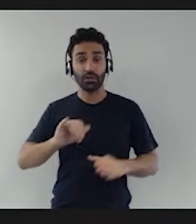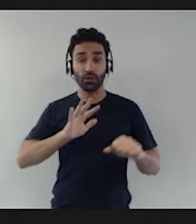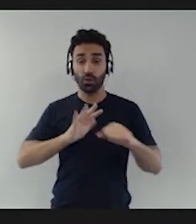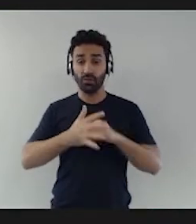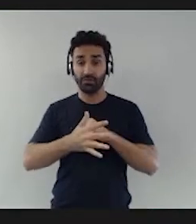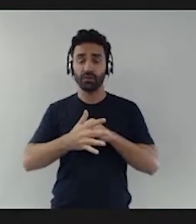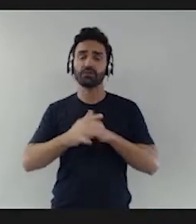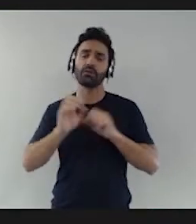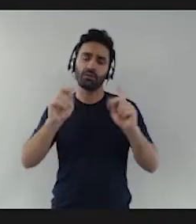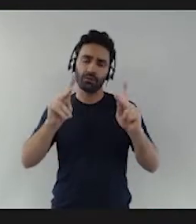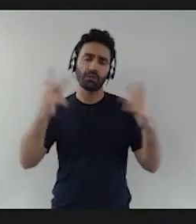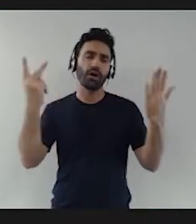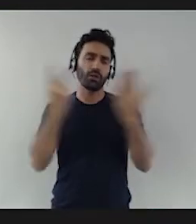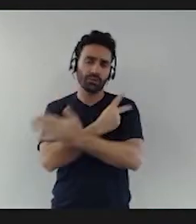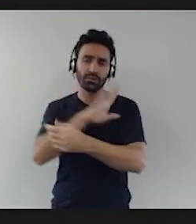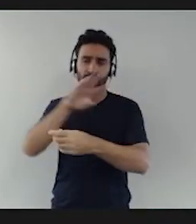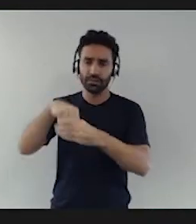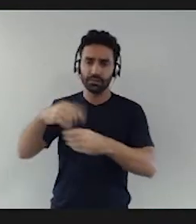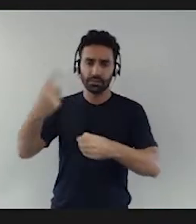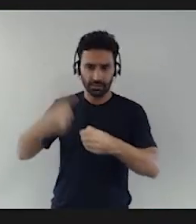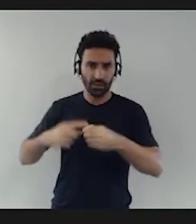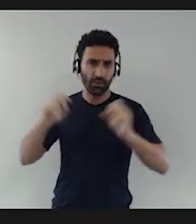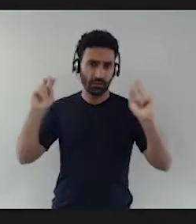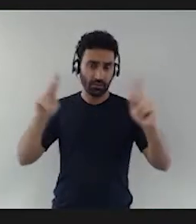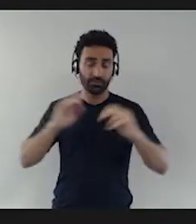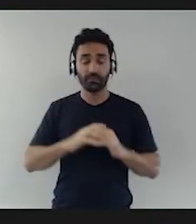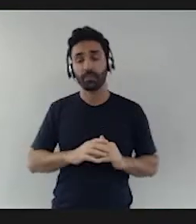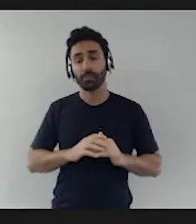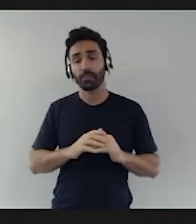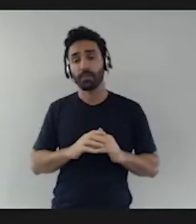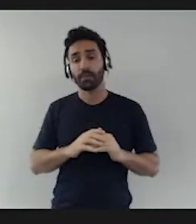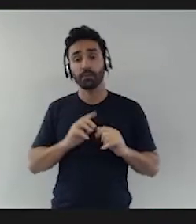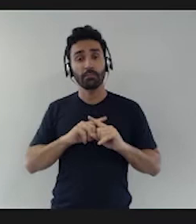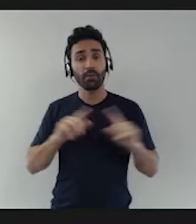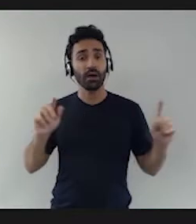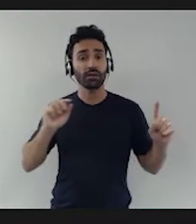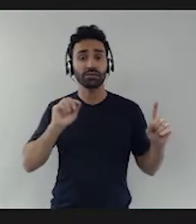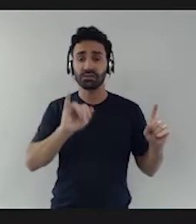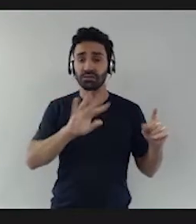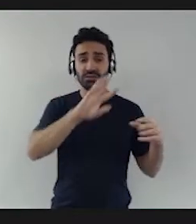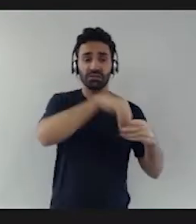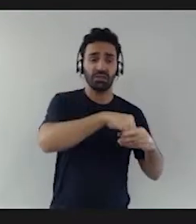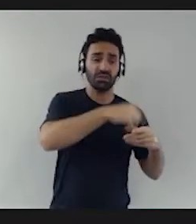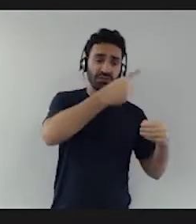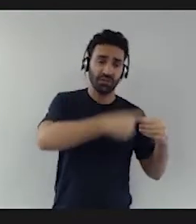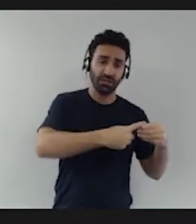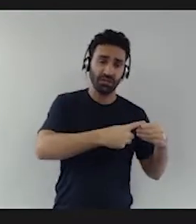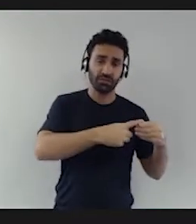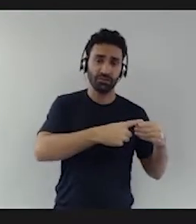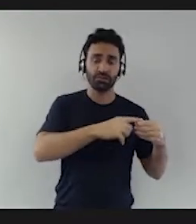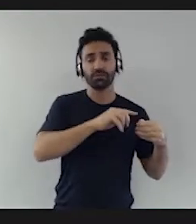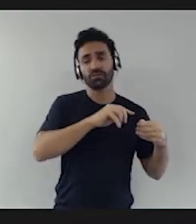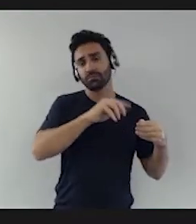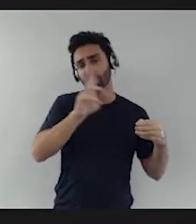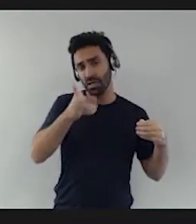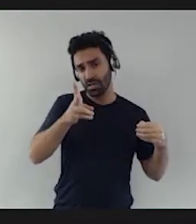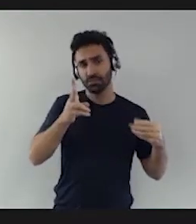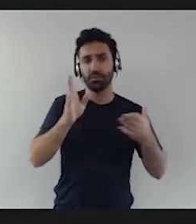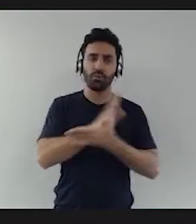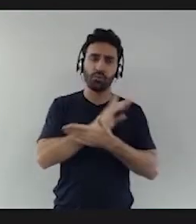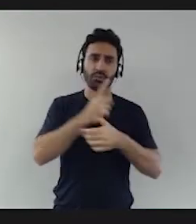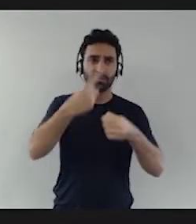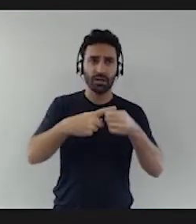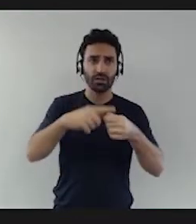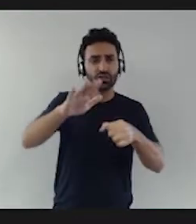urbana, isso é um fato, mas se não é o fato de estar na cidade, ou se não é o fato de estar numa cidade adensada,